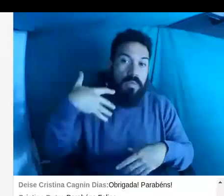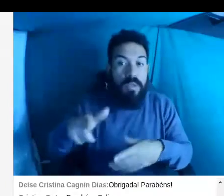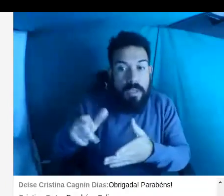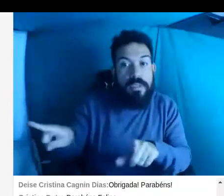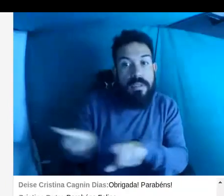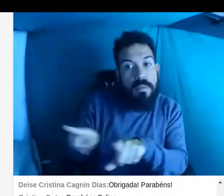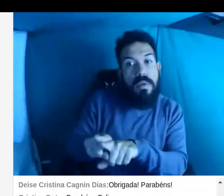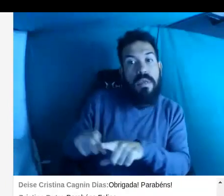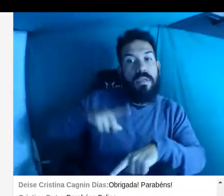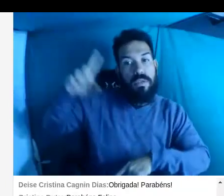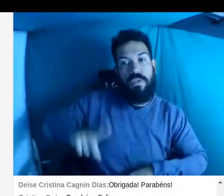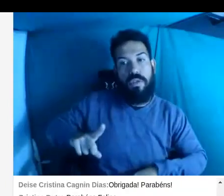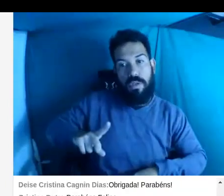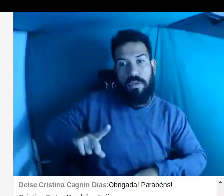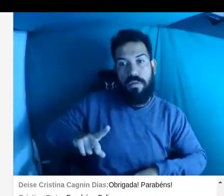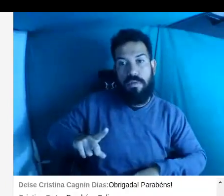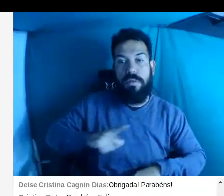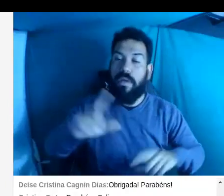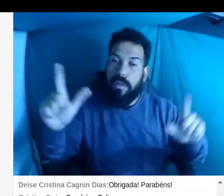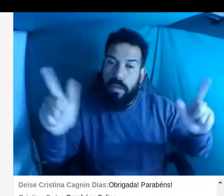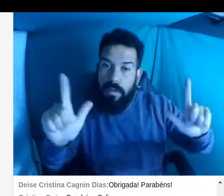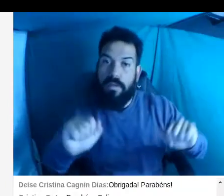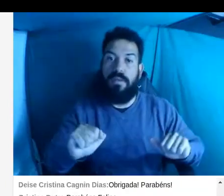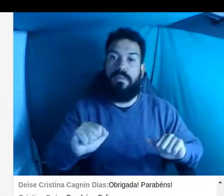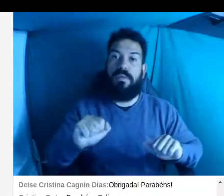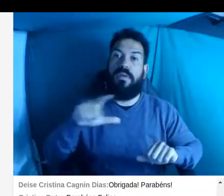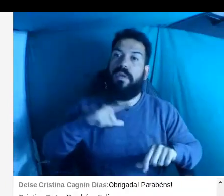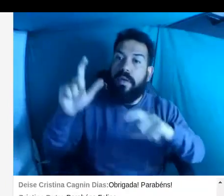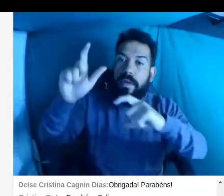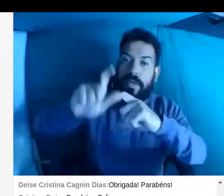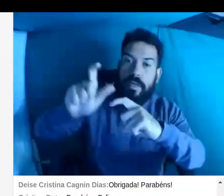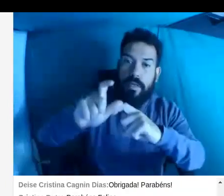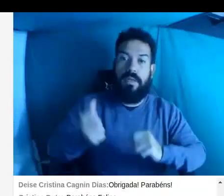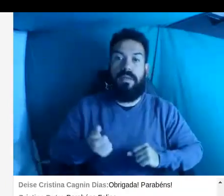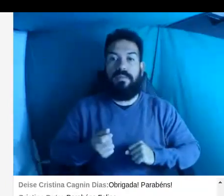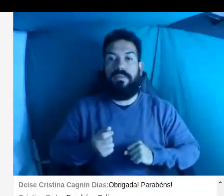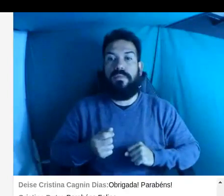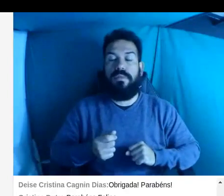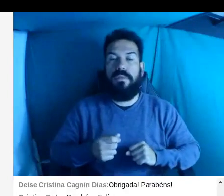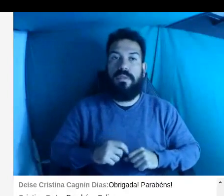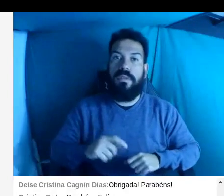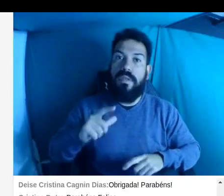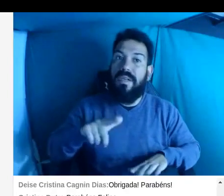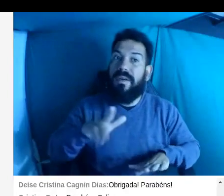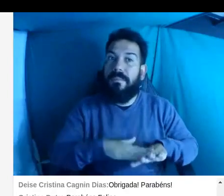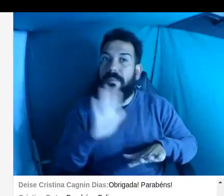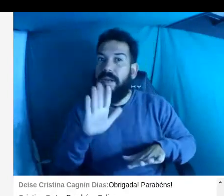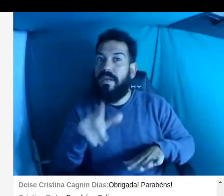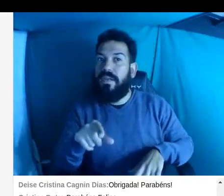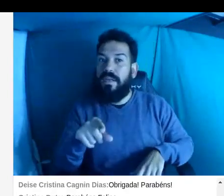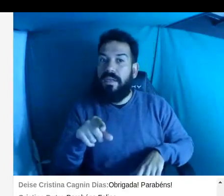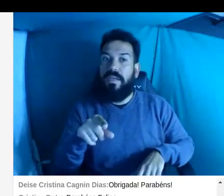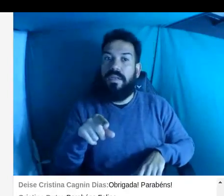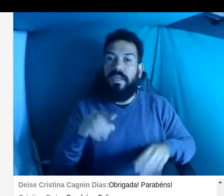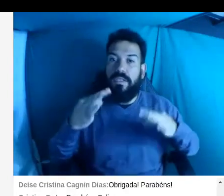A gente tem através da televisão, tem através do streaming, e cada vez mais as tecnologias têm nos ajudado